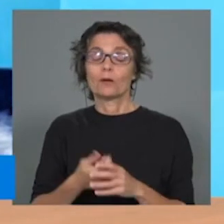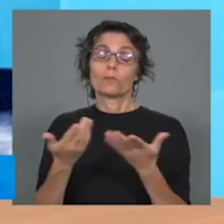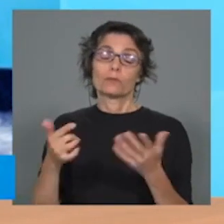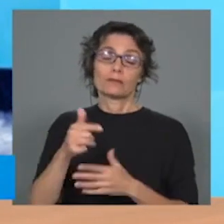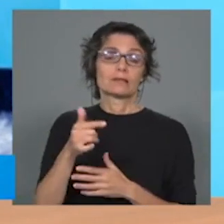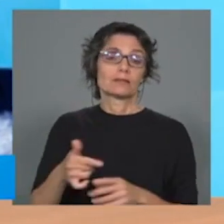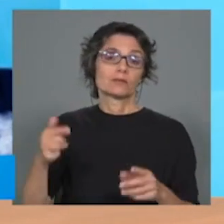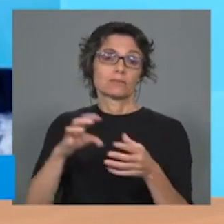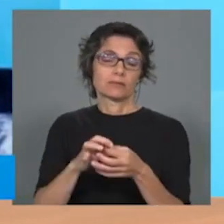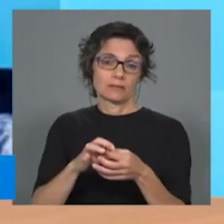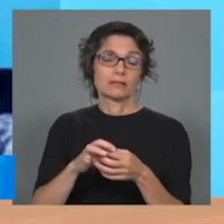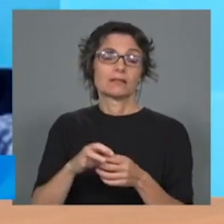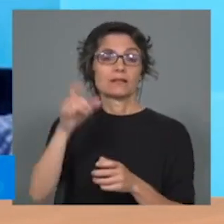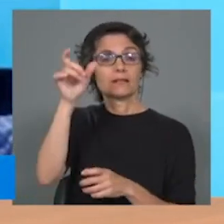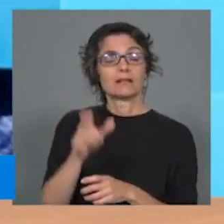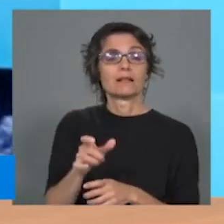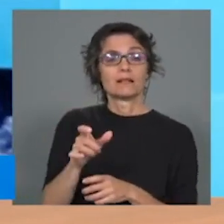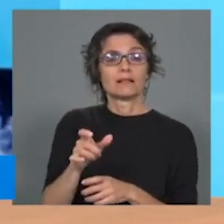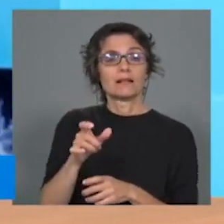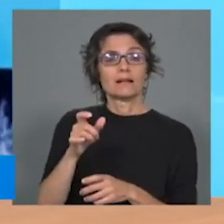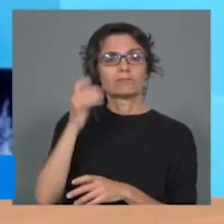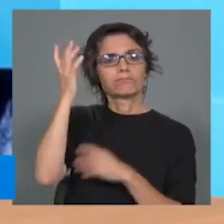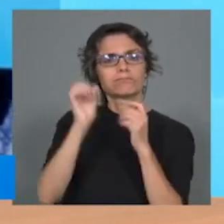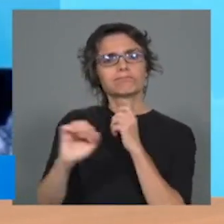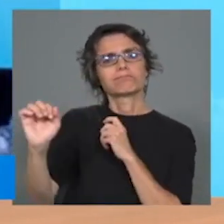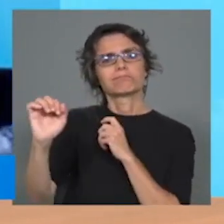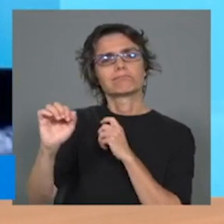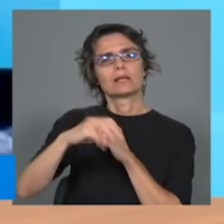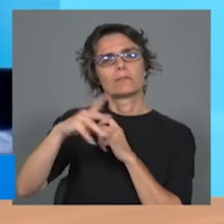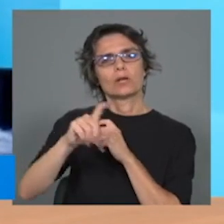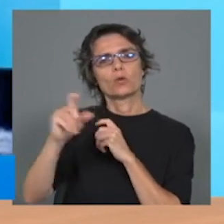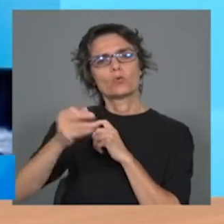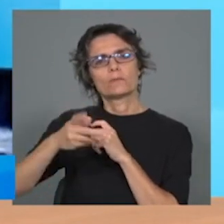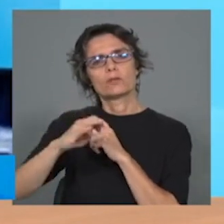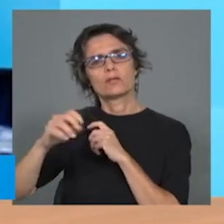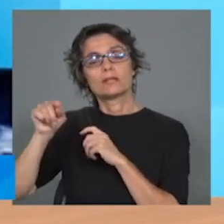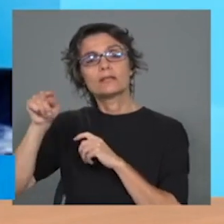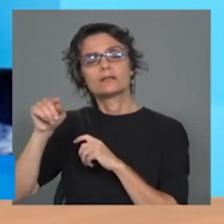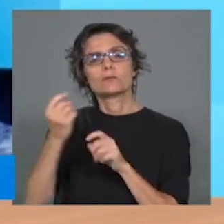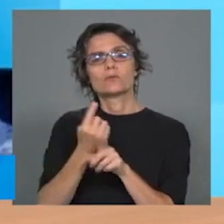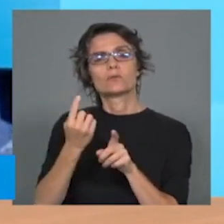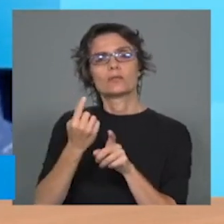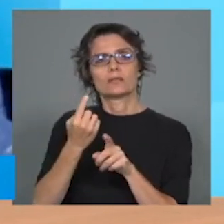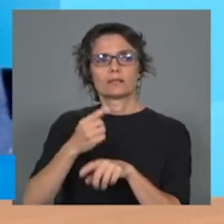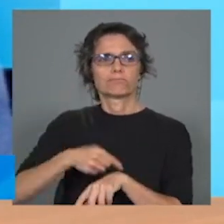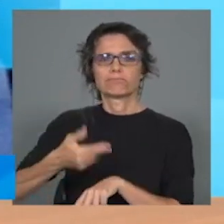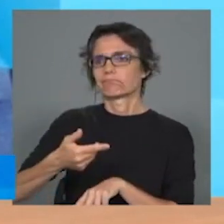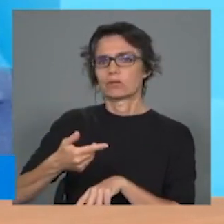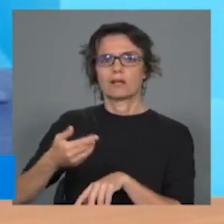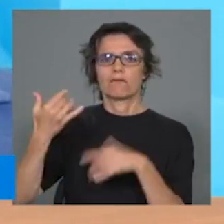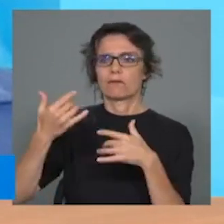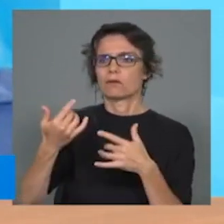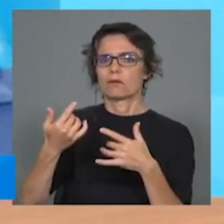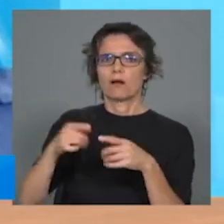do pensamento da Maria de Lourdes Pintacilgo permanece extremamente atual, quer do ponto de vista político, quer do ponto de